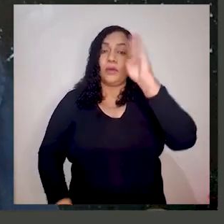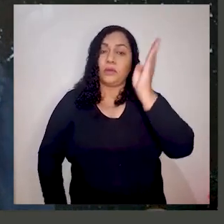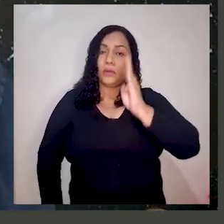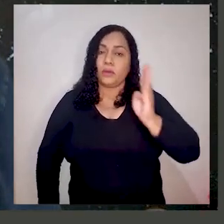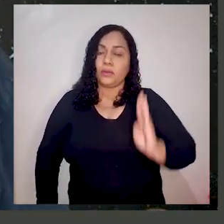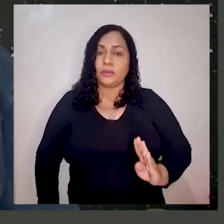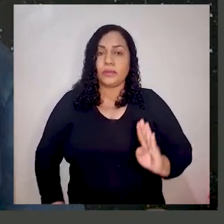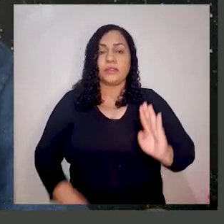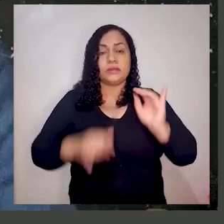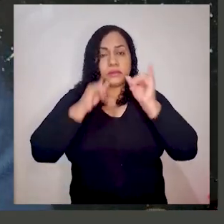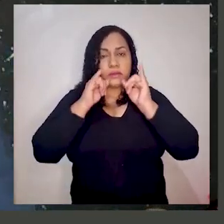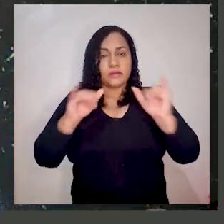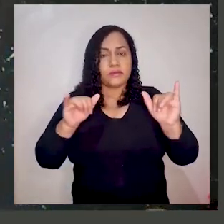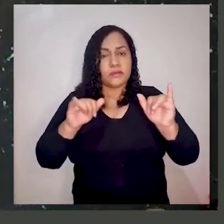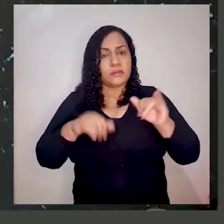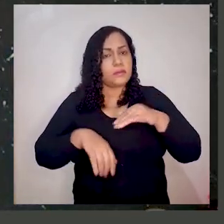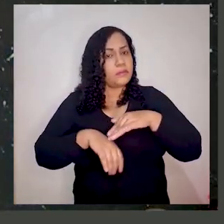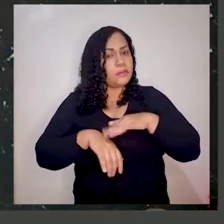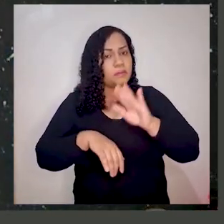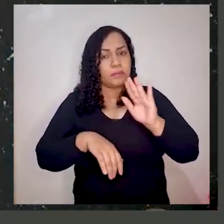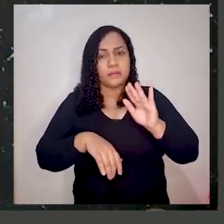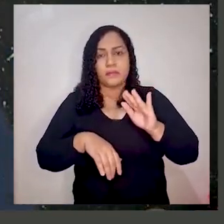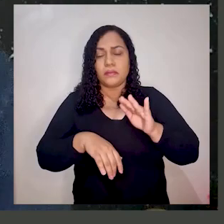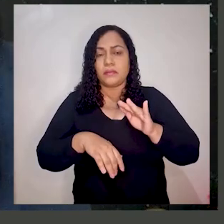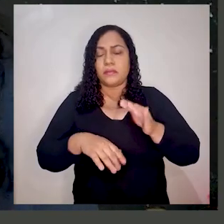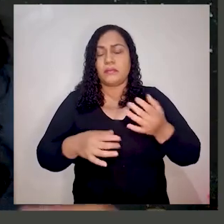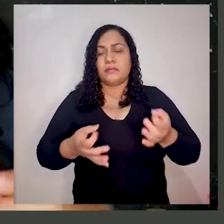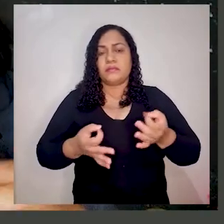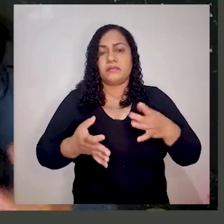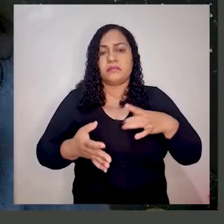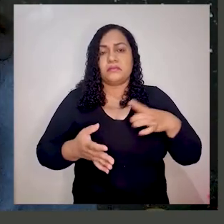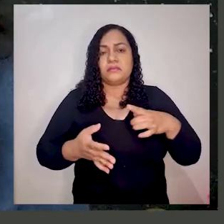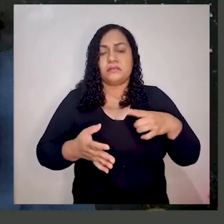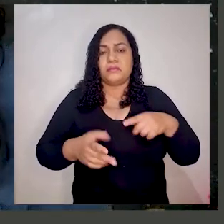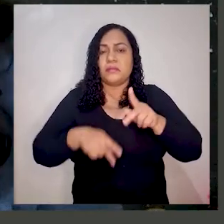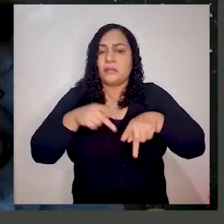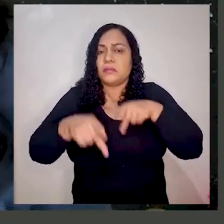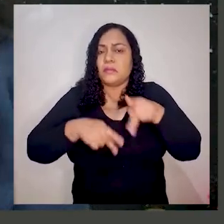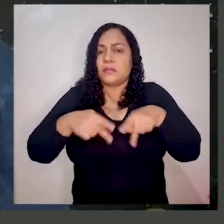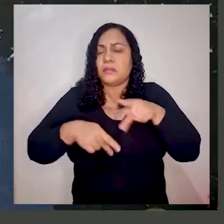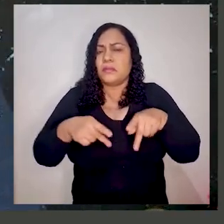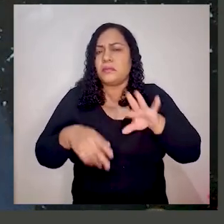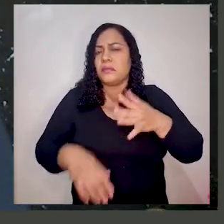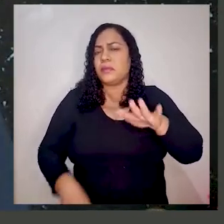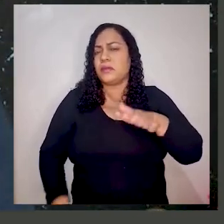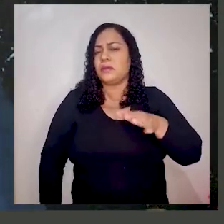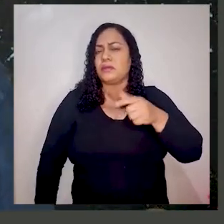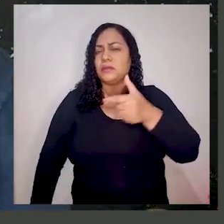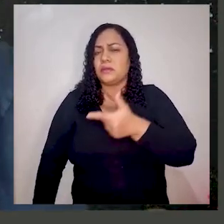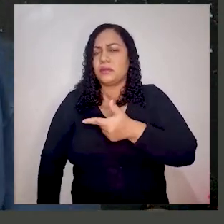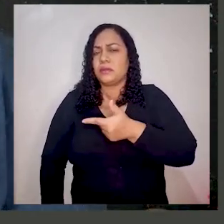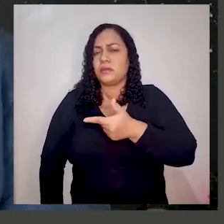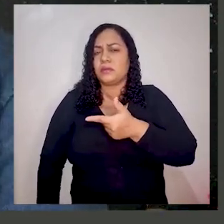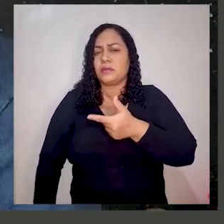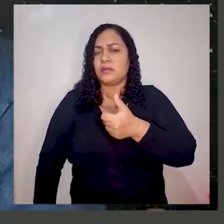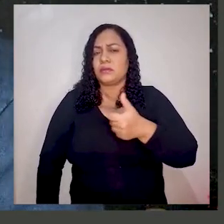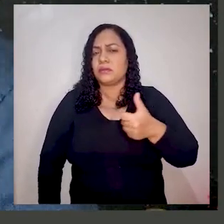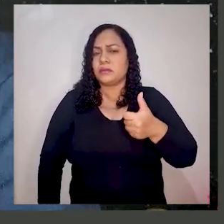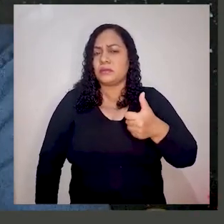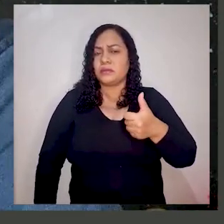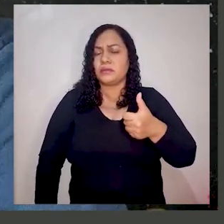ao Brasil, os dados mais recentes que temos é de que a população está em média aí na casa